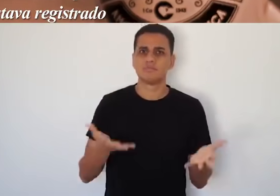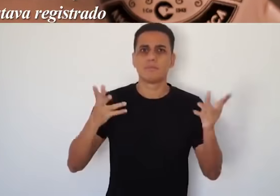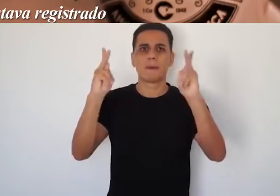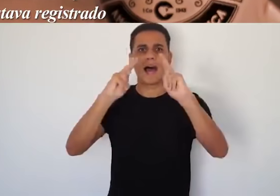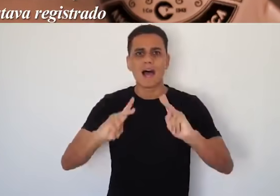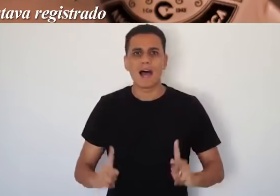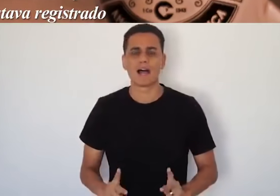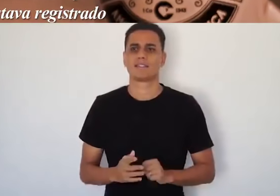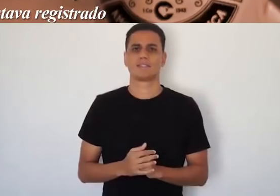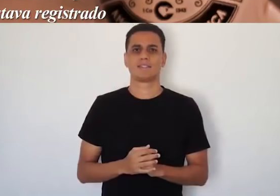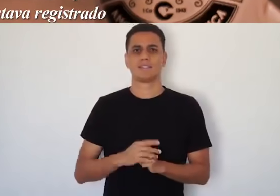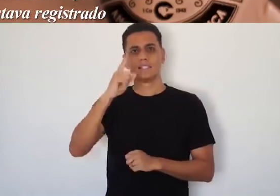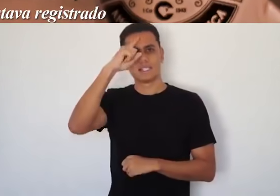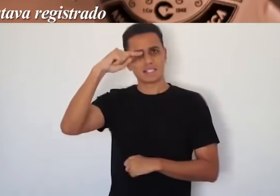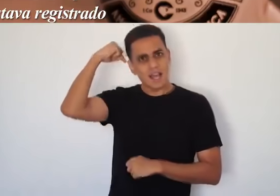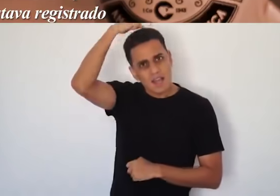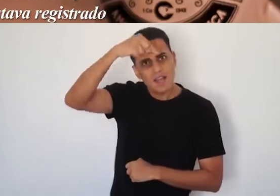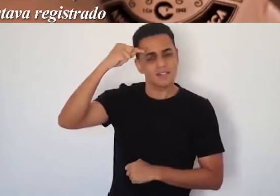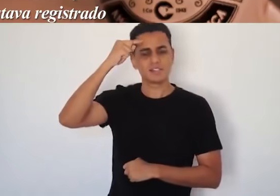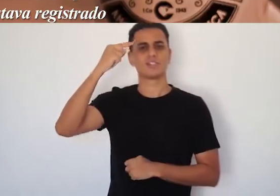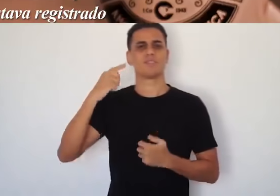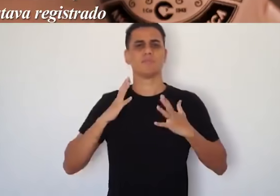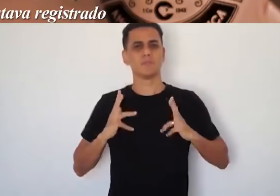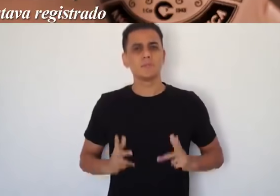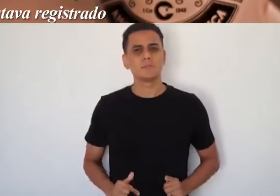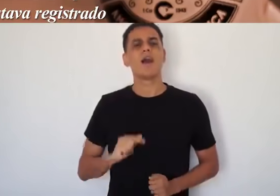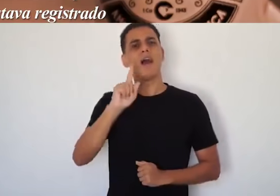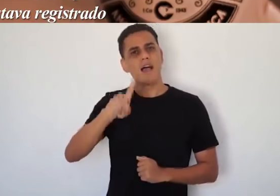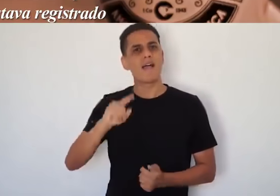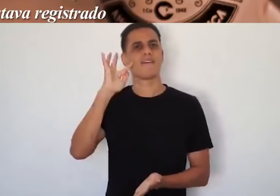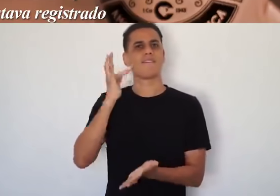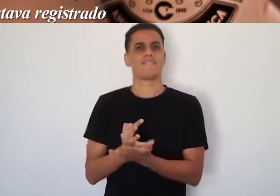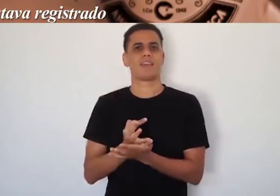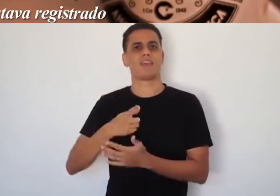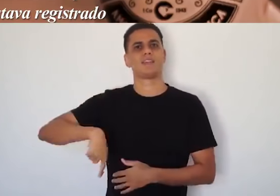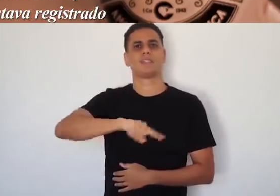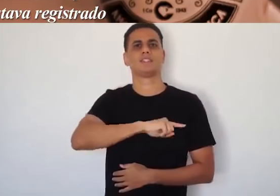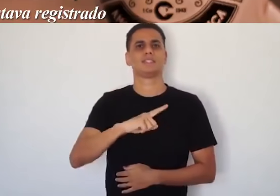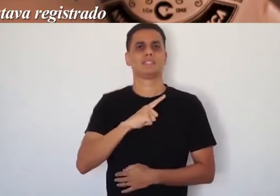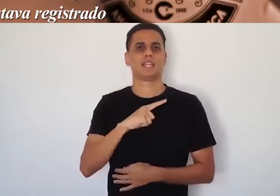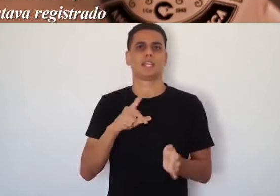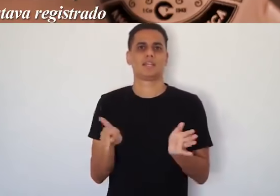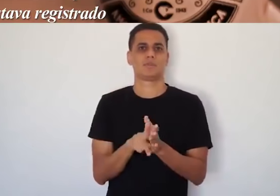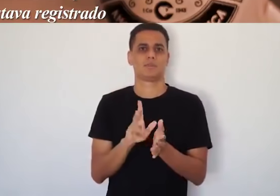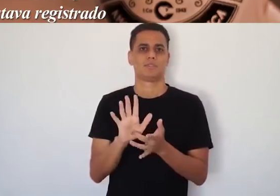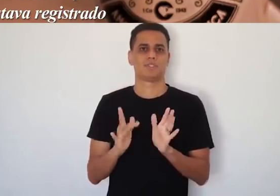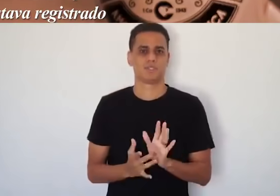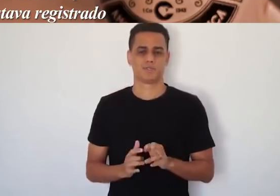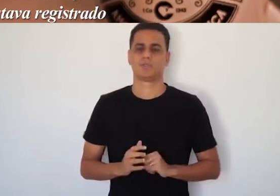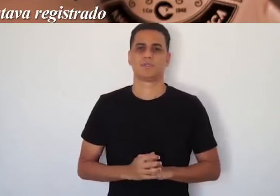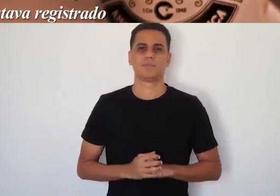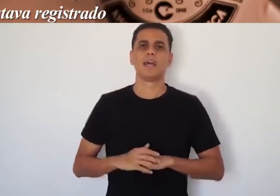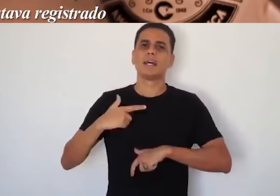que estava registrado nos livros. O mar entregou os mortos que nele havia, e a morte e o Hades entregaram